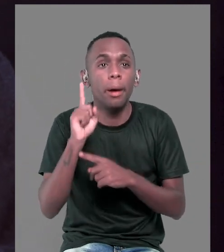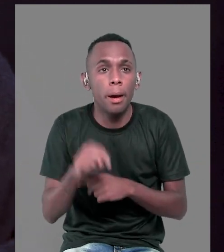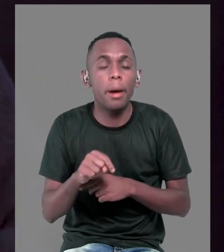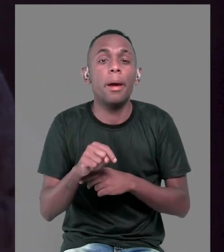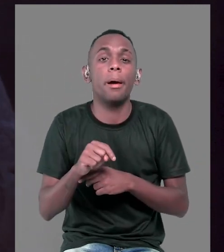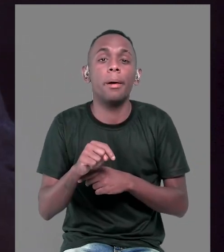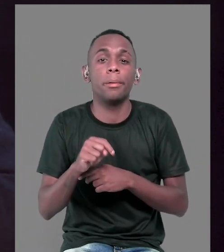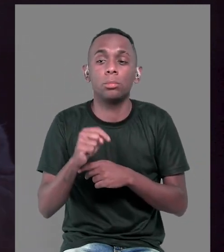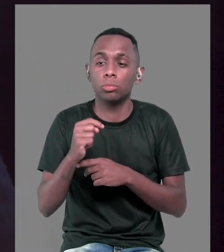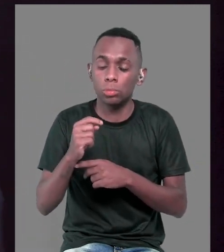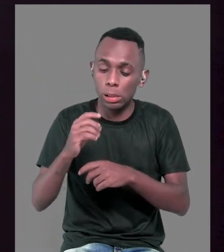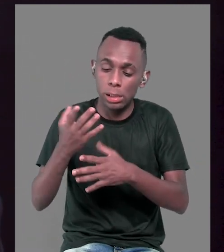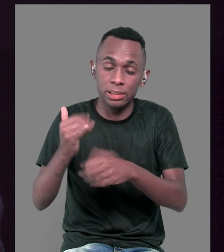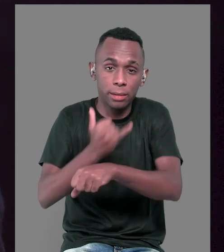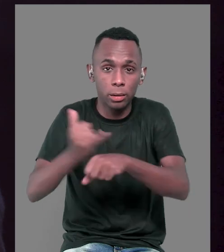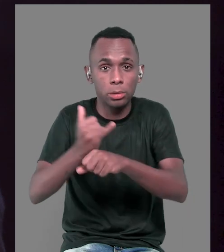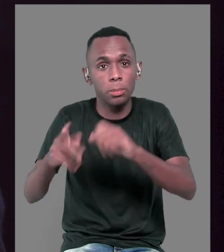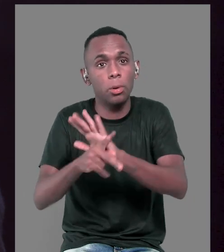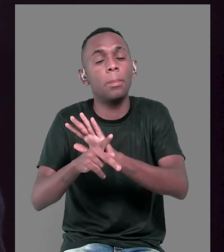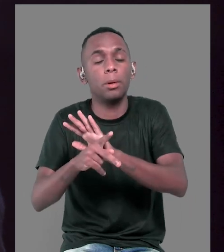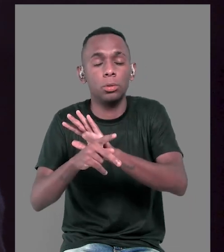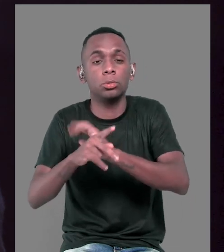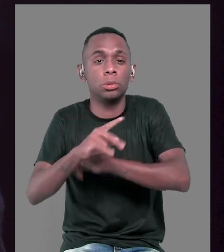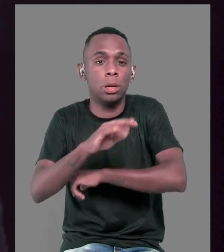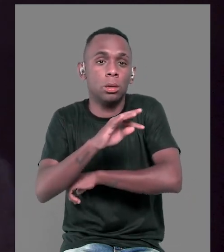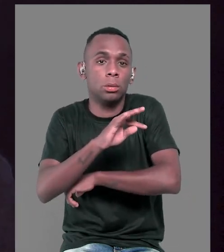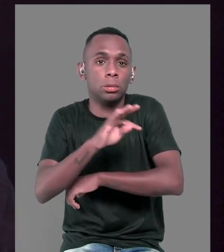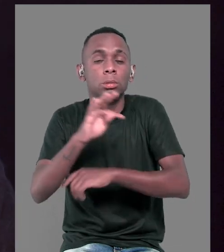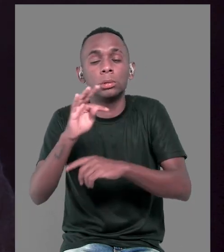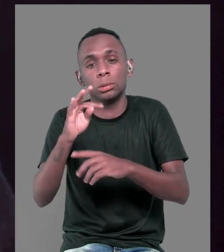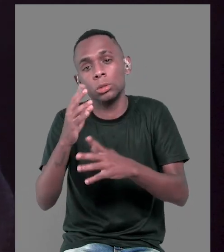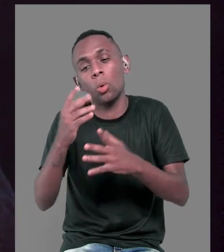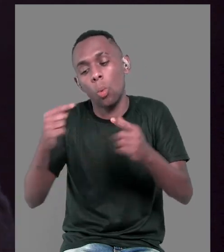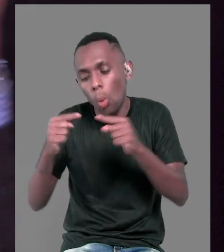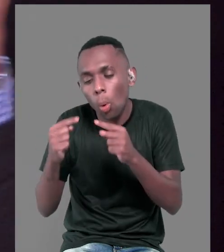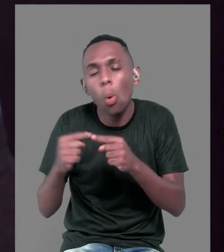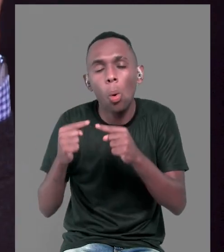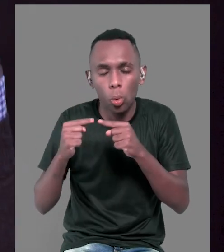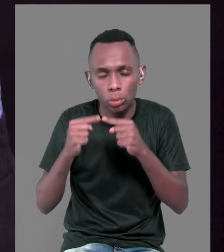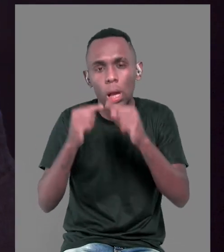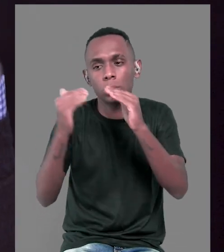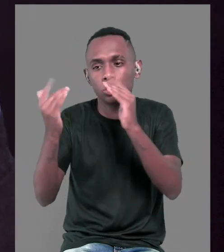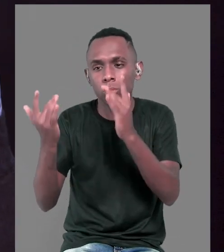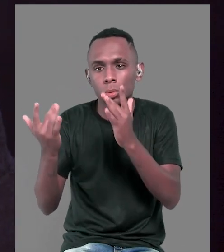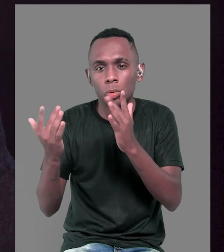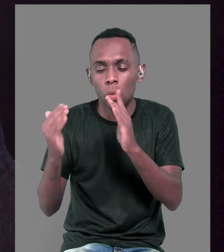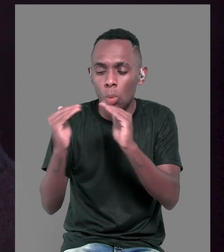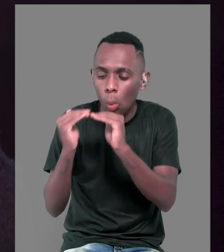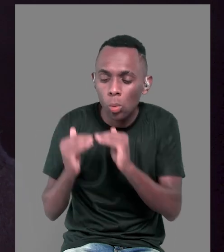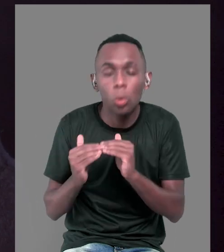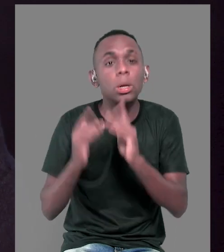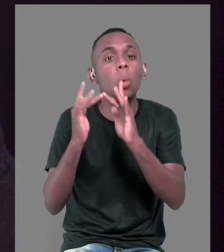técnica no contato com os homens. Pensem numa máscara dessas